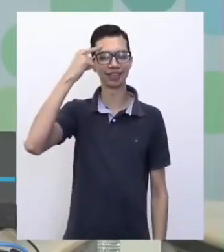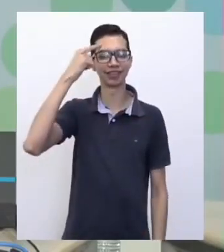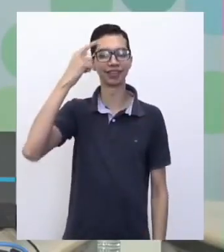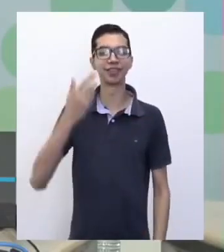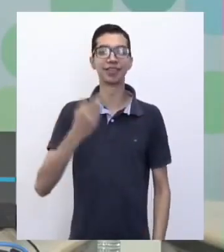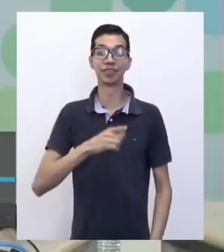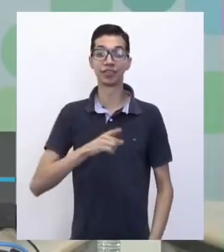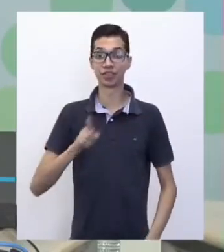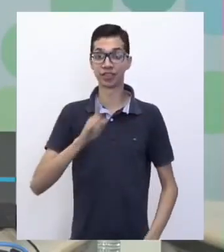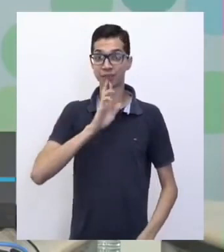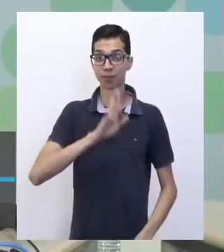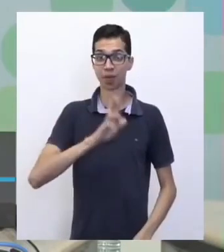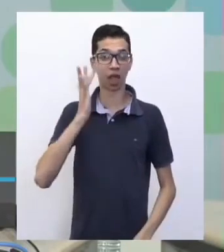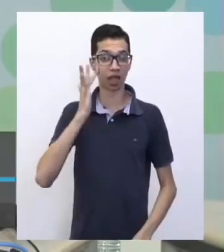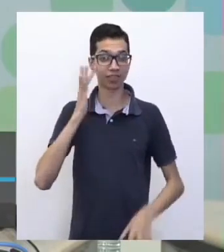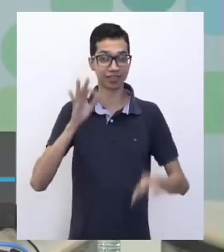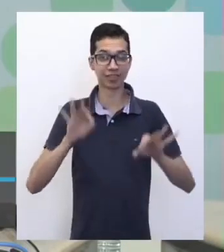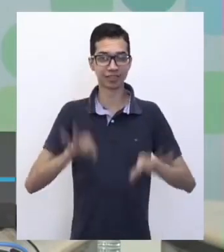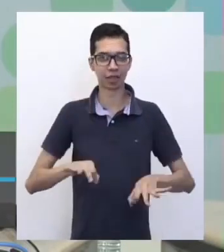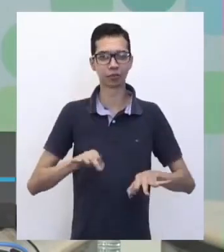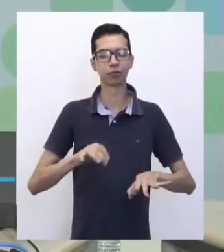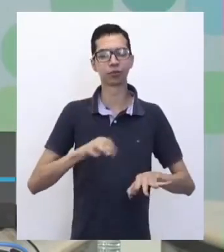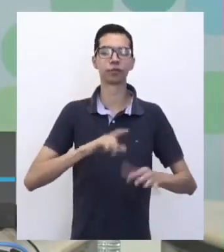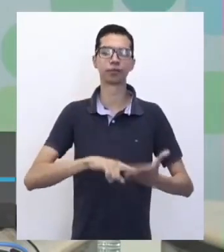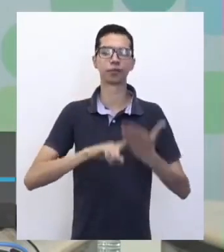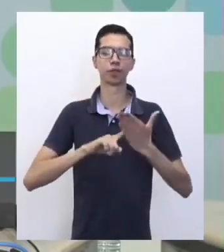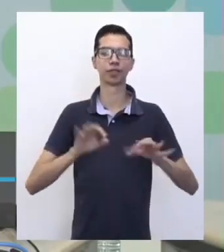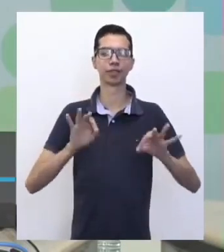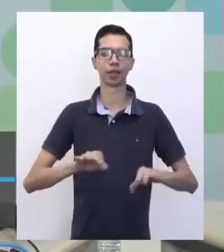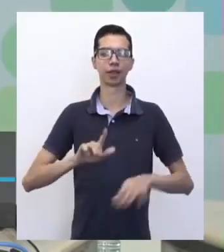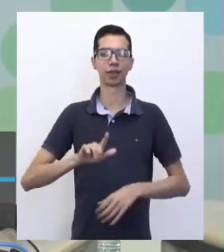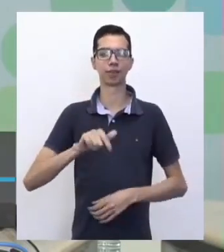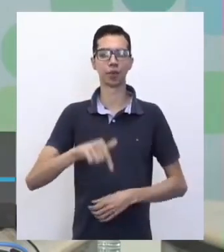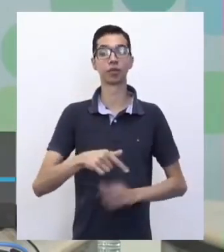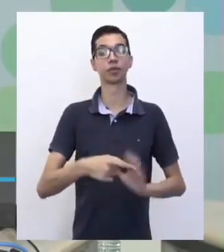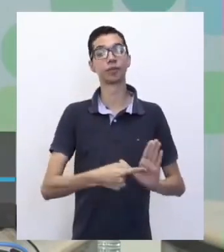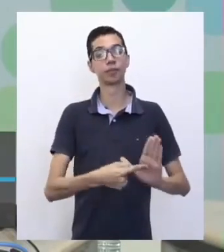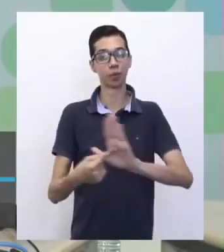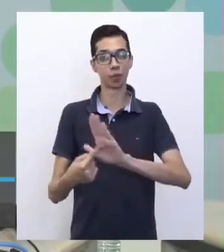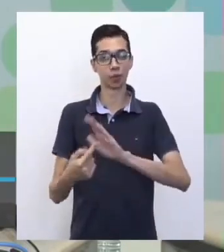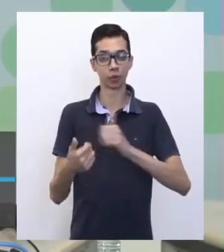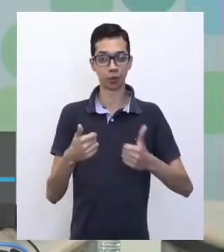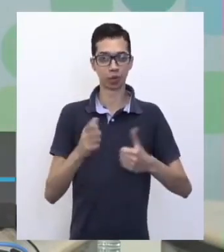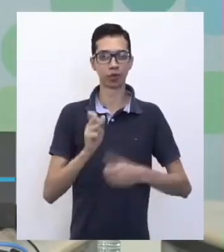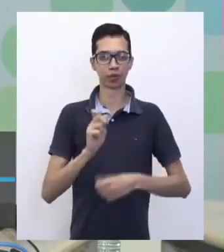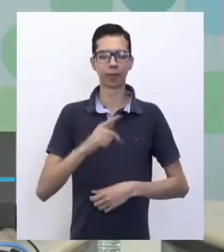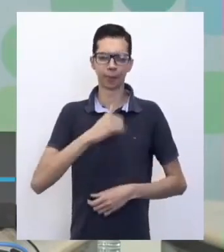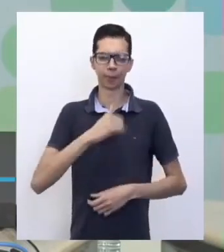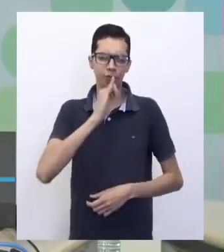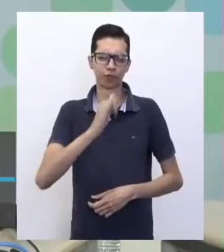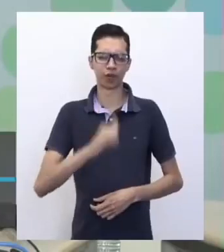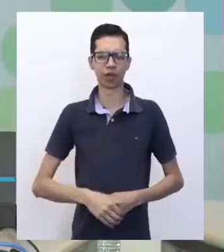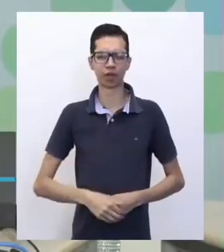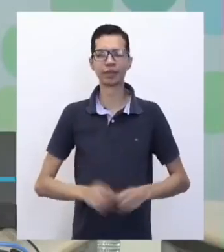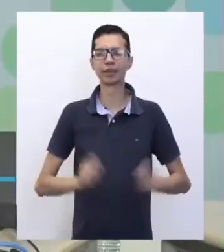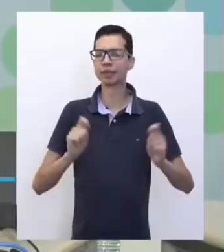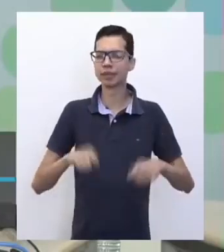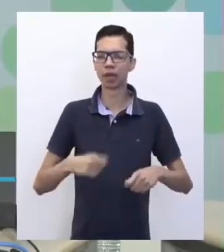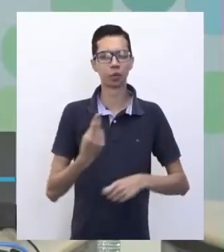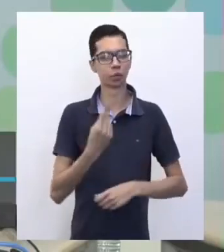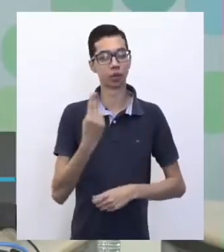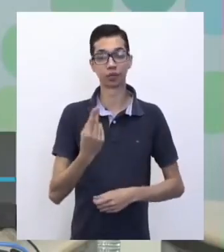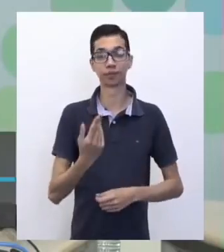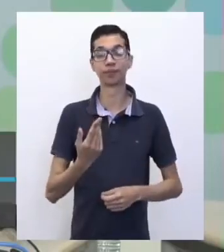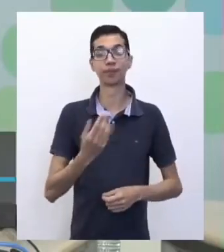resposta que vocês acham certo e aí depois aparece a resposta correta, tá certo? Mas eu vou falando aqui para vocês se deu certo ou não. Se não der certo, responde pelo chat